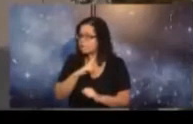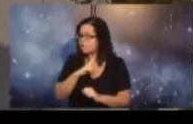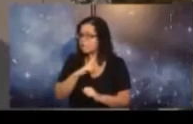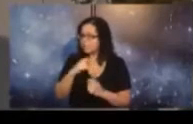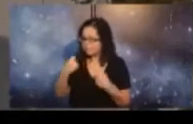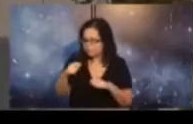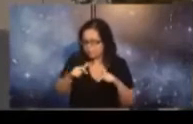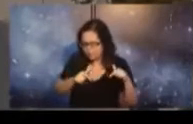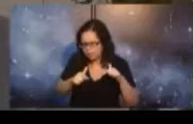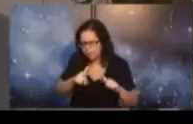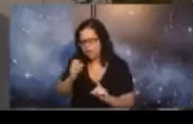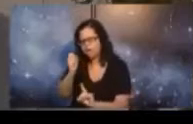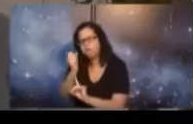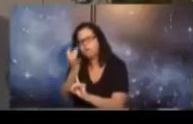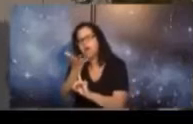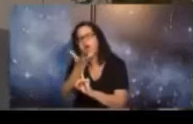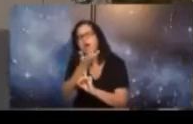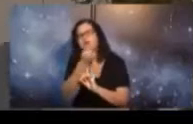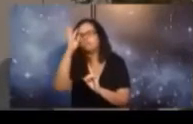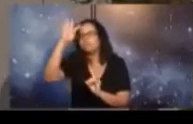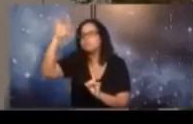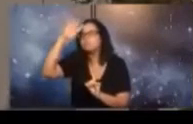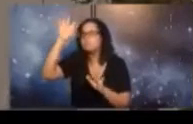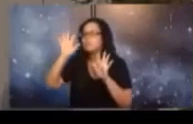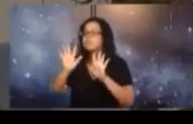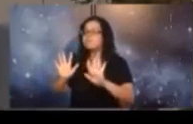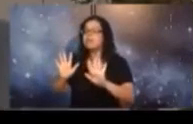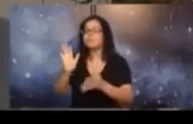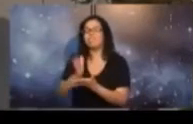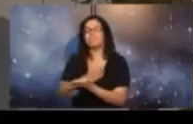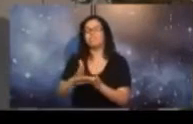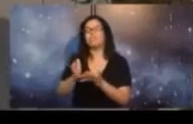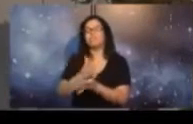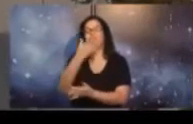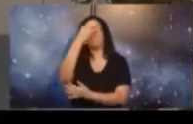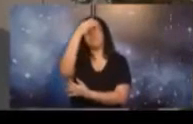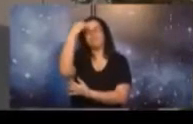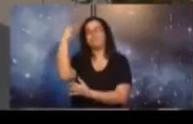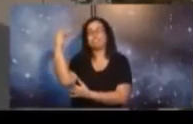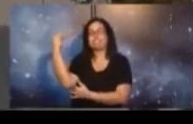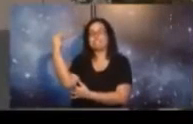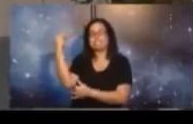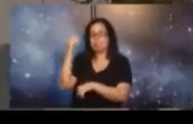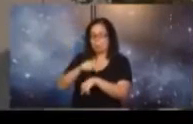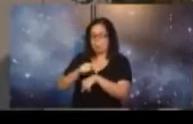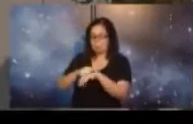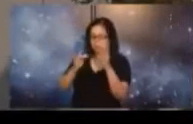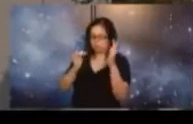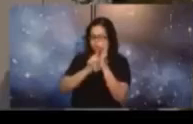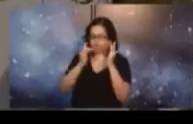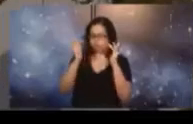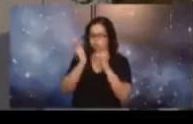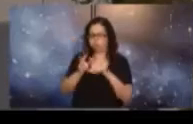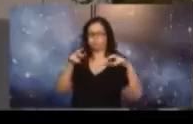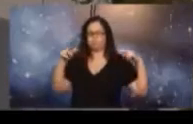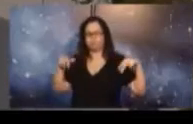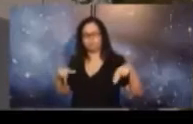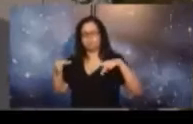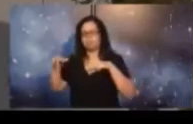ser trabalhado, que deve ser valorizado, mas nos esquecemos que quando Jesus saiu a pregar,